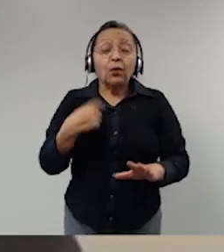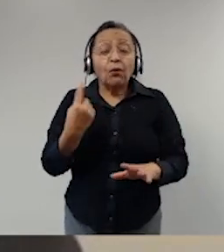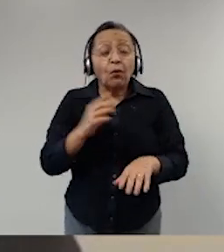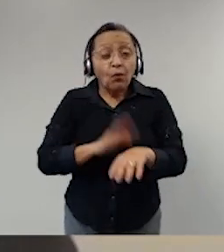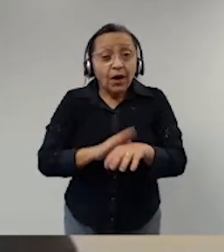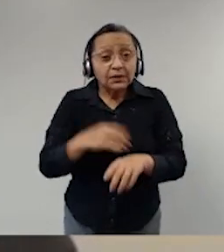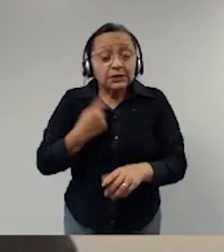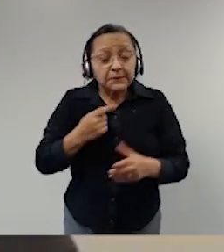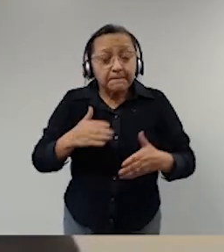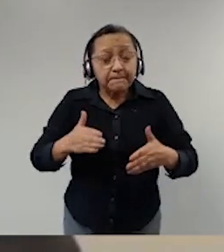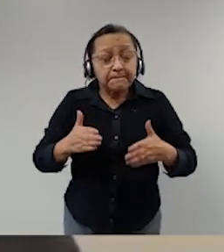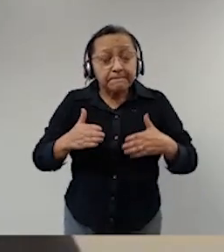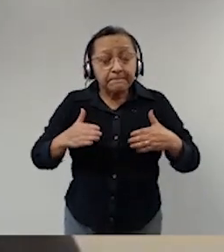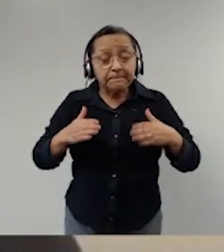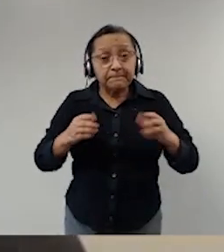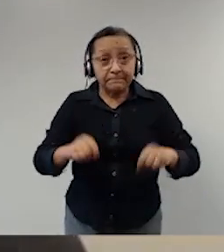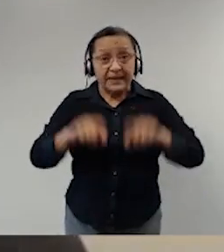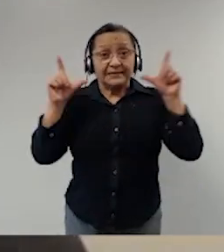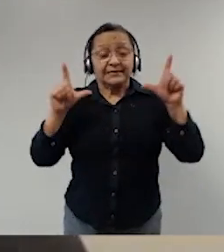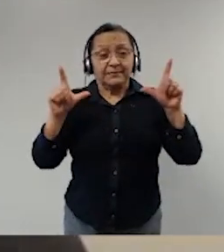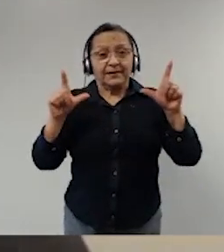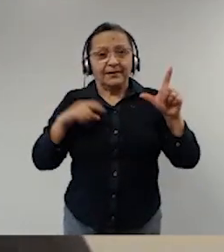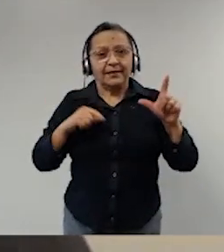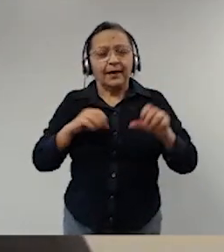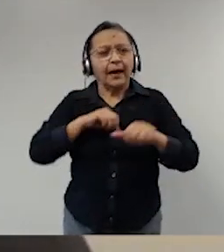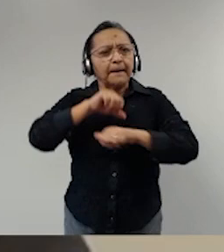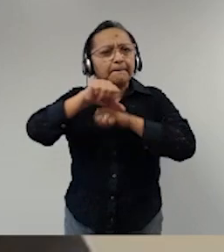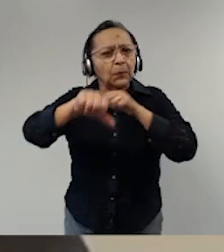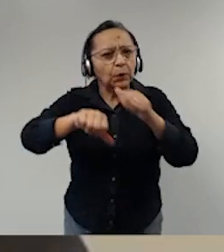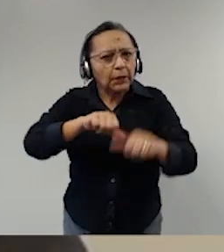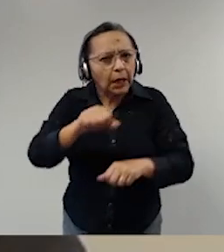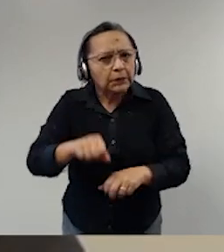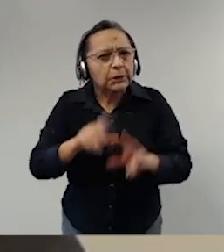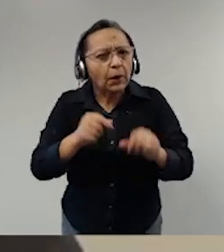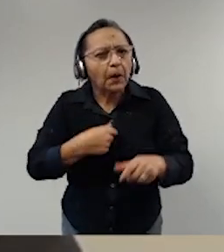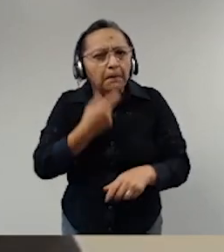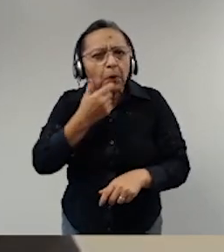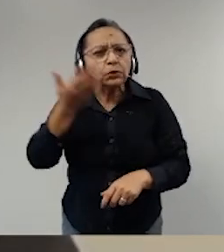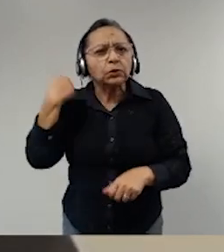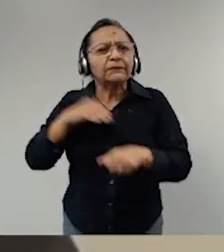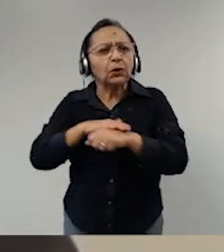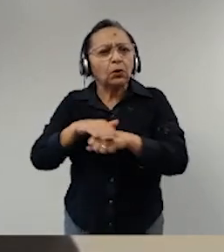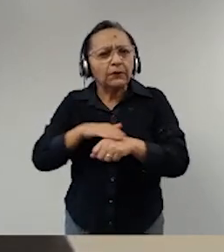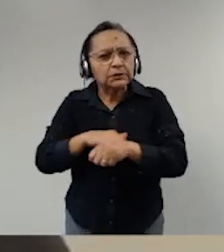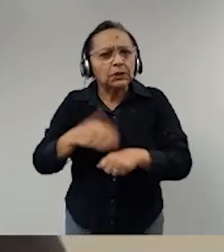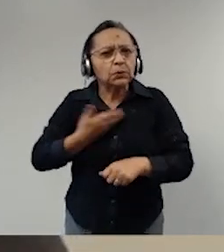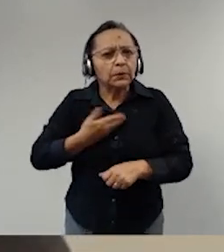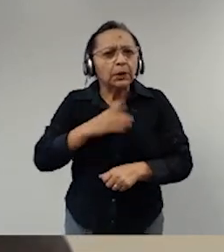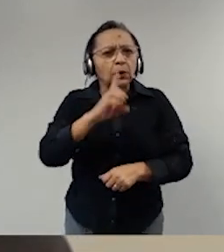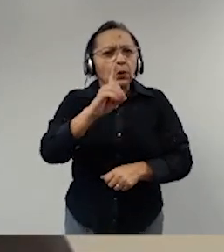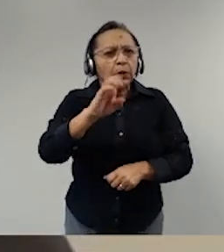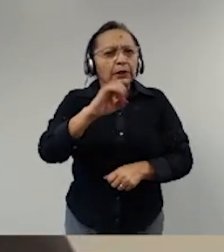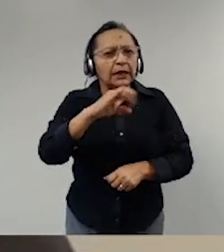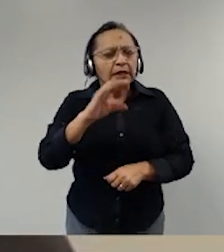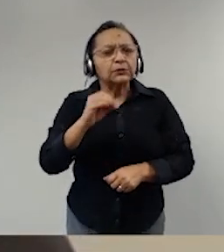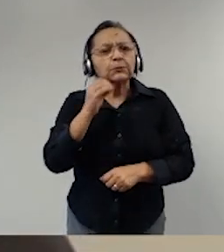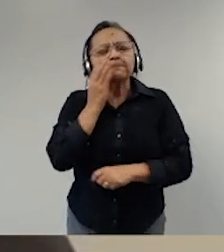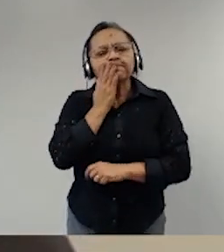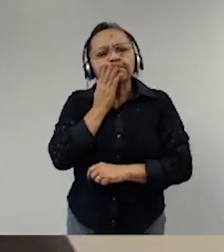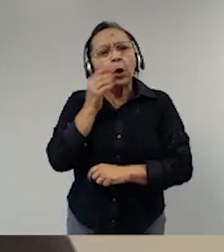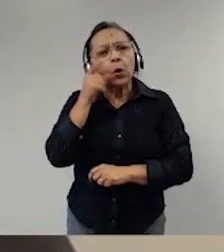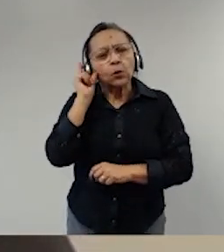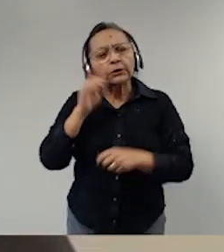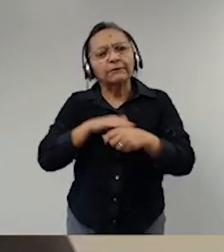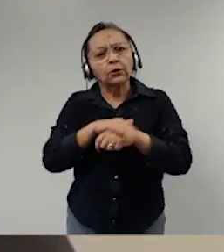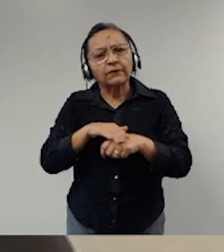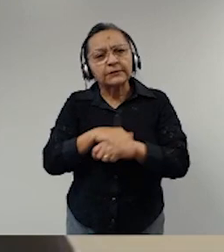mudanças, e há bocadinho falei com o Décio e com a Sandra sobre este assunto, ou falámos ontem,